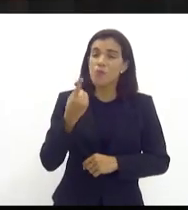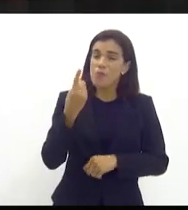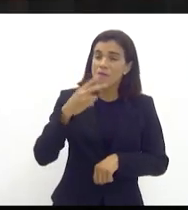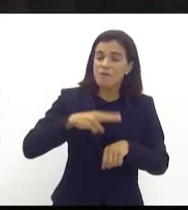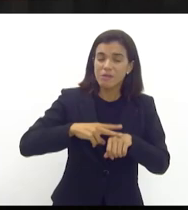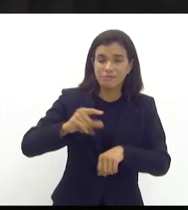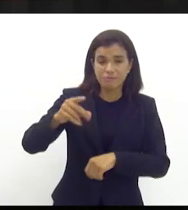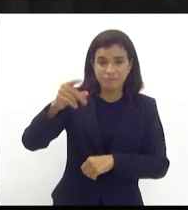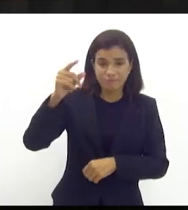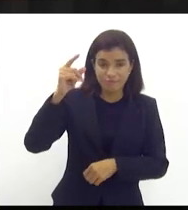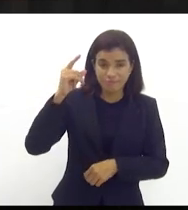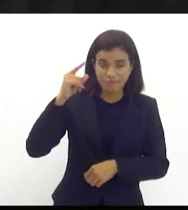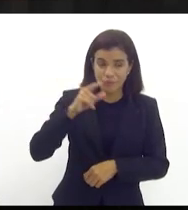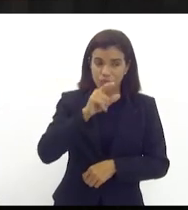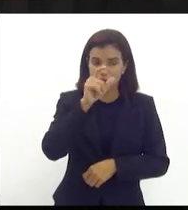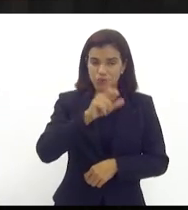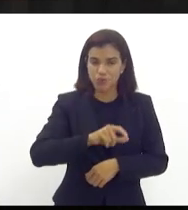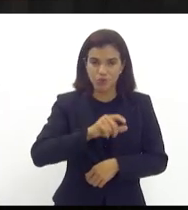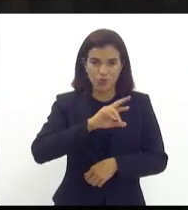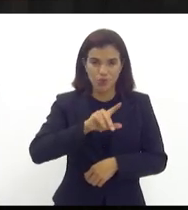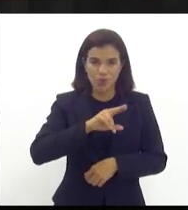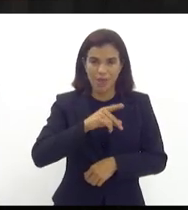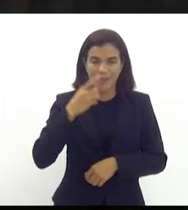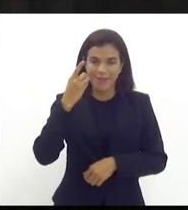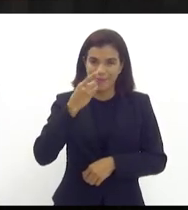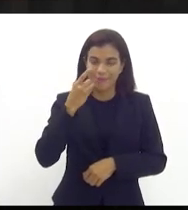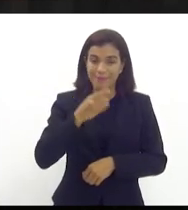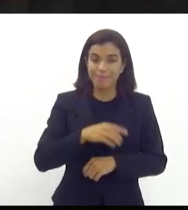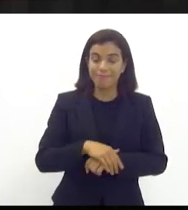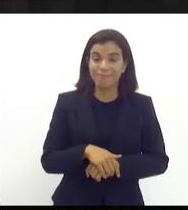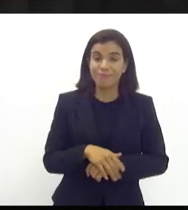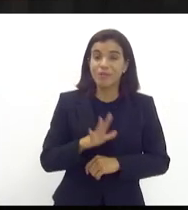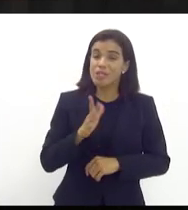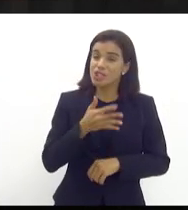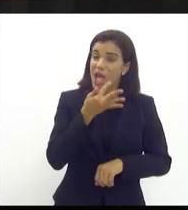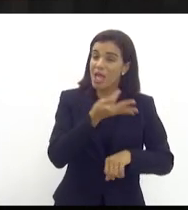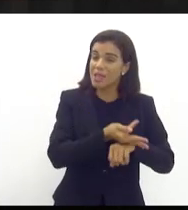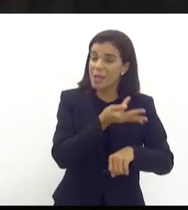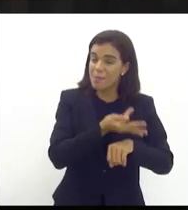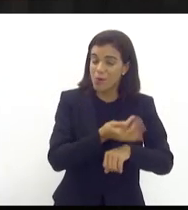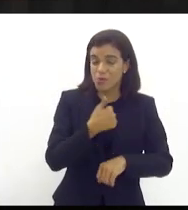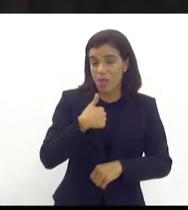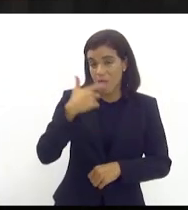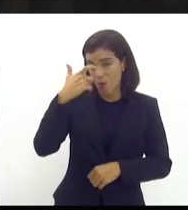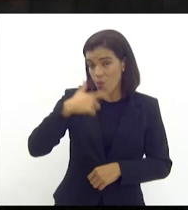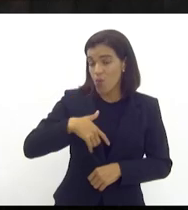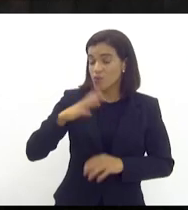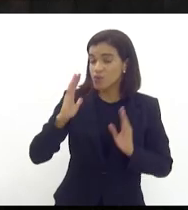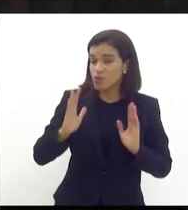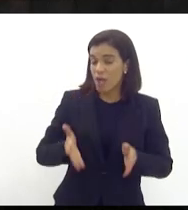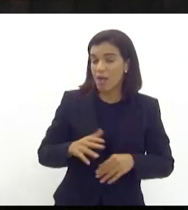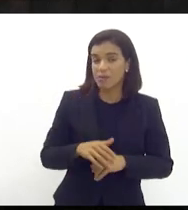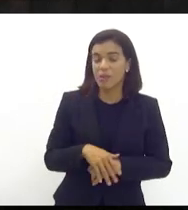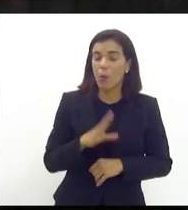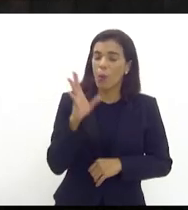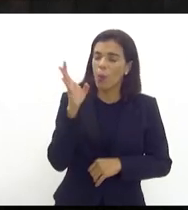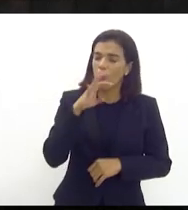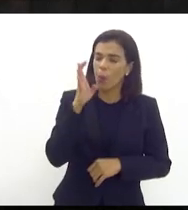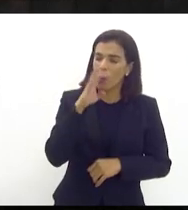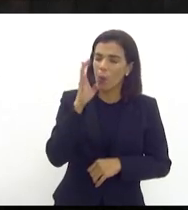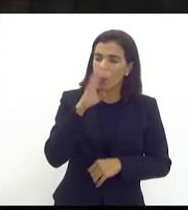Excelência não era deputado, e já teimoso do jeito que eu sou, eu insisti durante